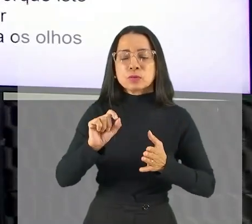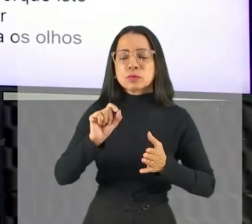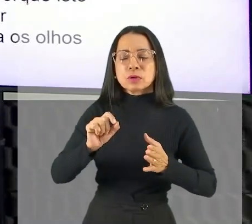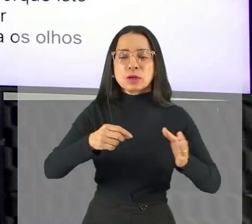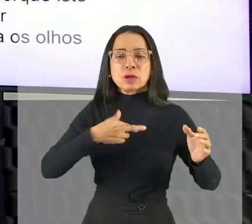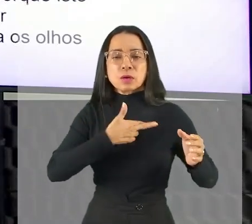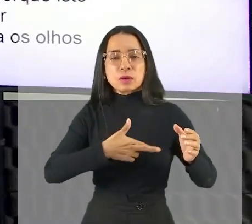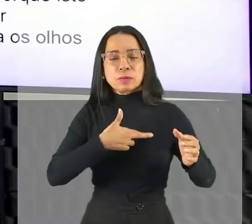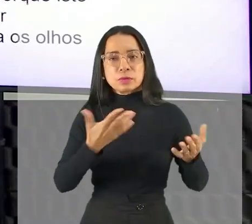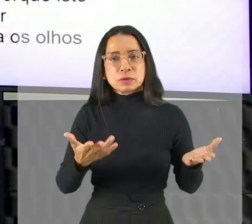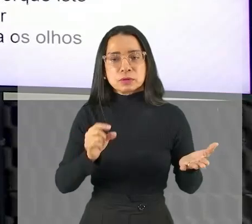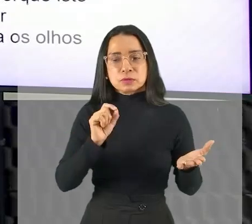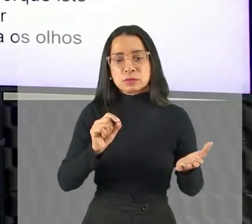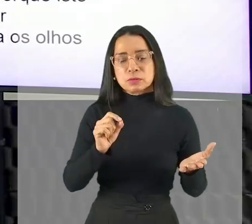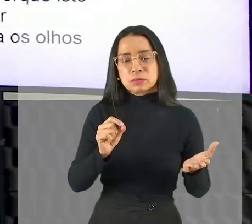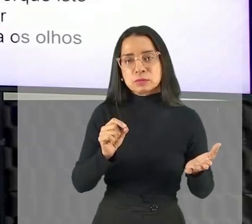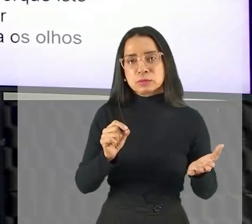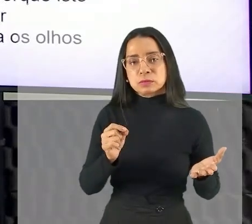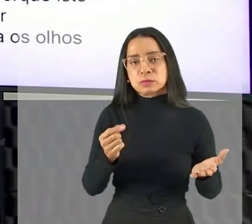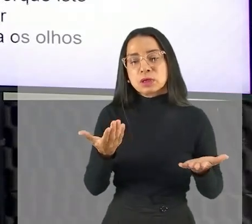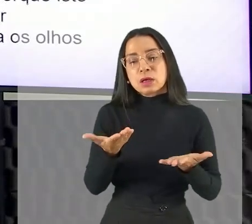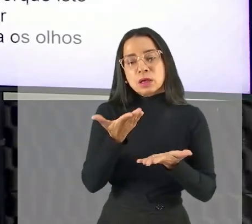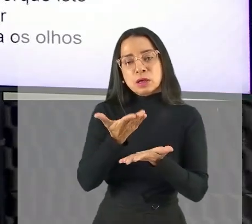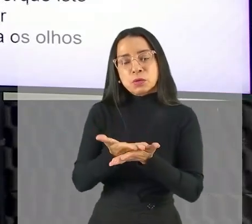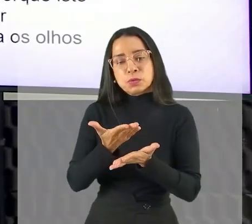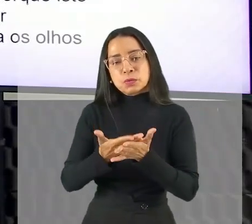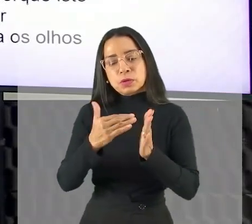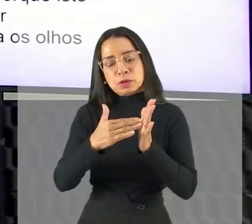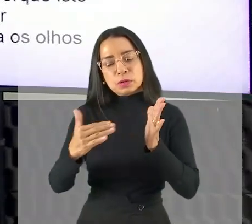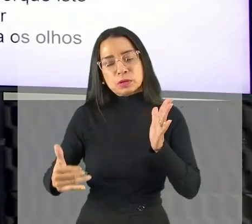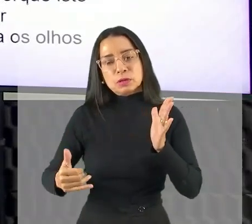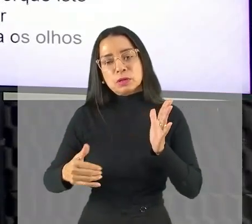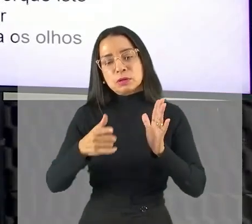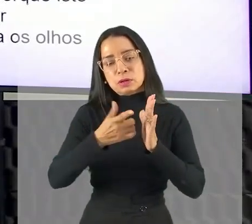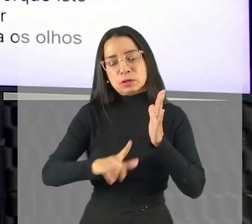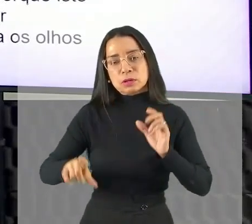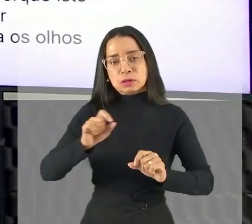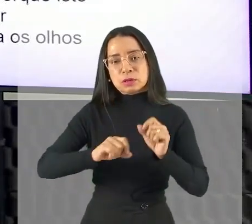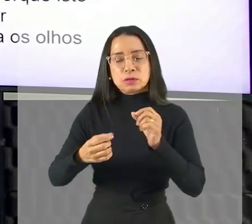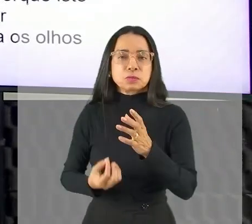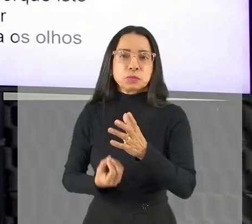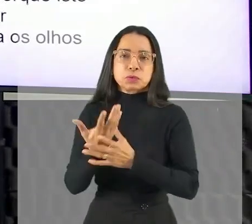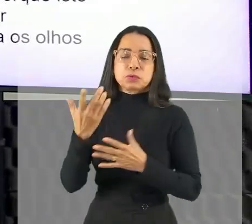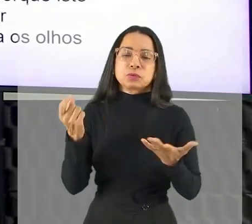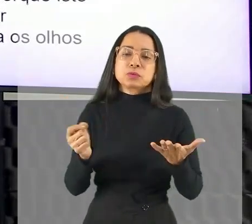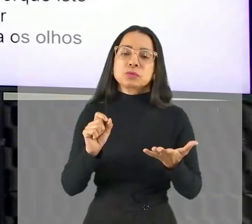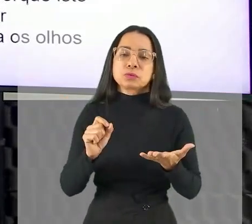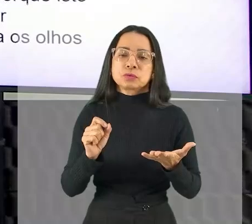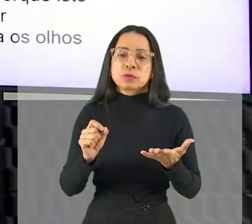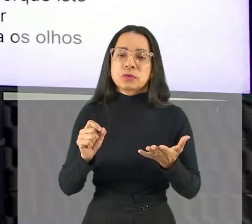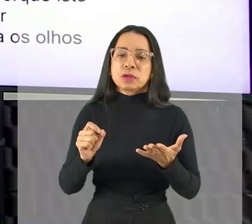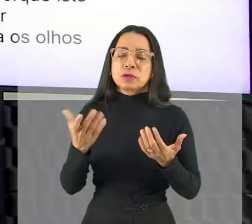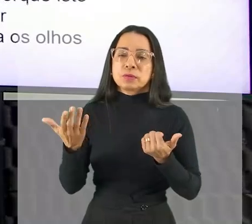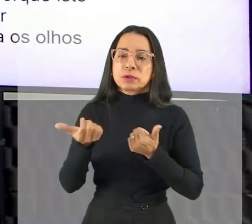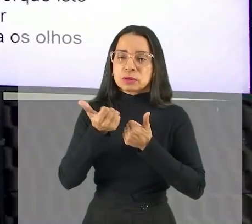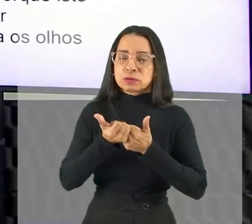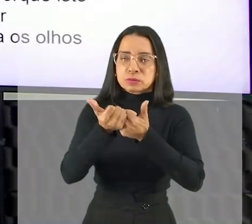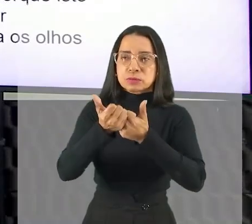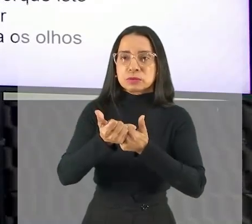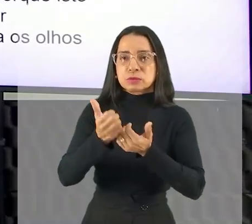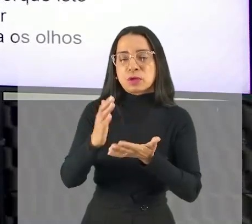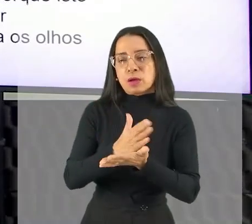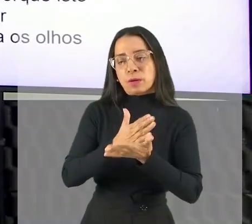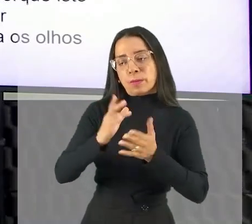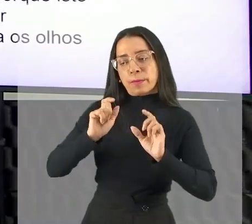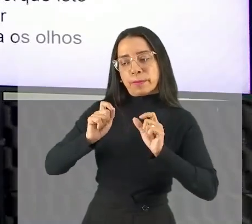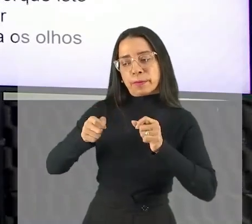quando a gente vai estudar as estéticas literárias, quando surge uma estética literária, essa estética literária vem para suprir alguma necessidade e